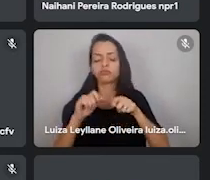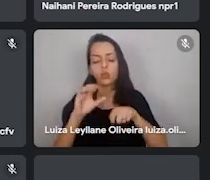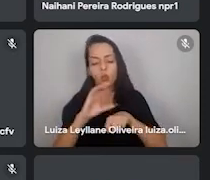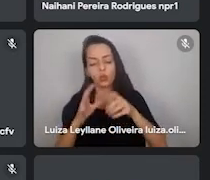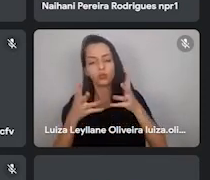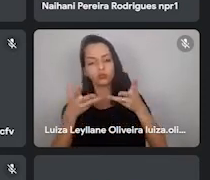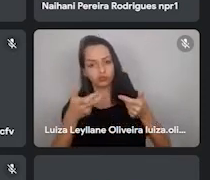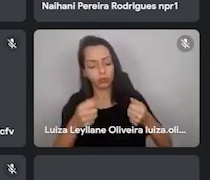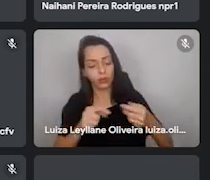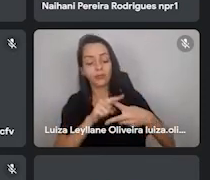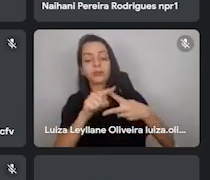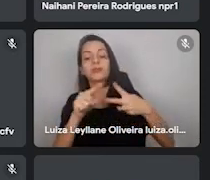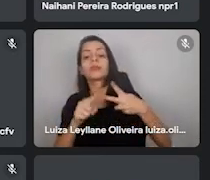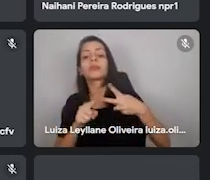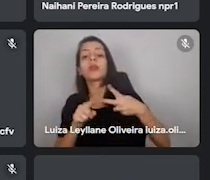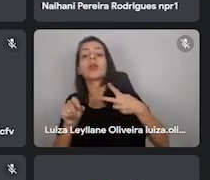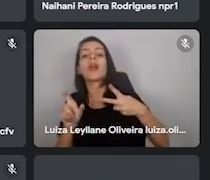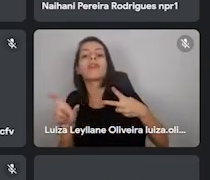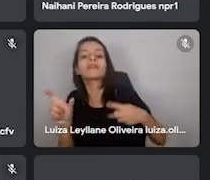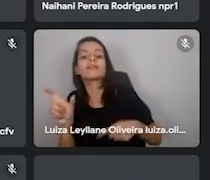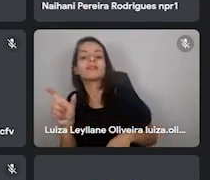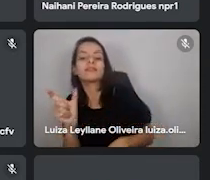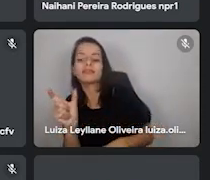de classe.